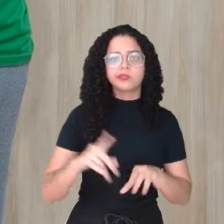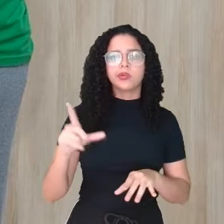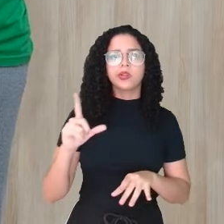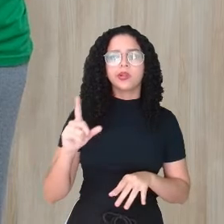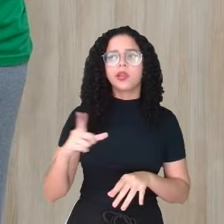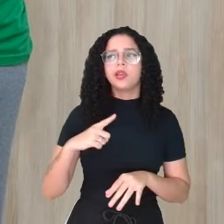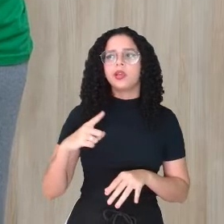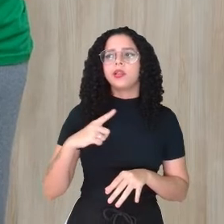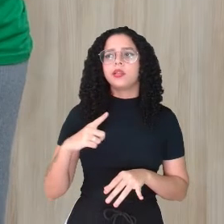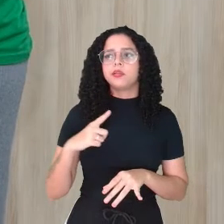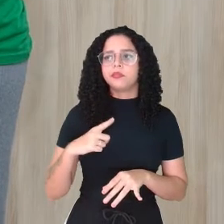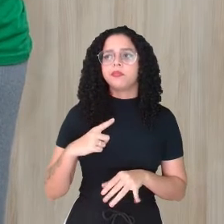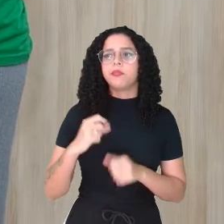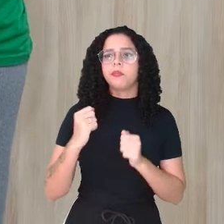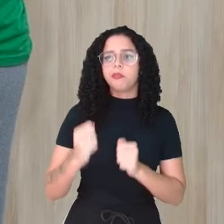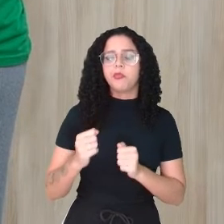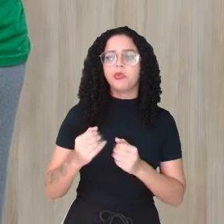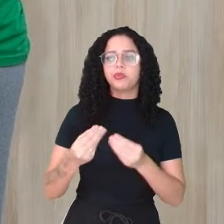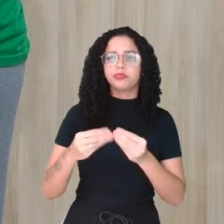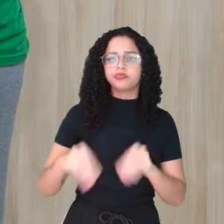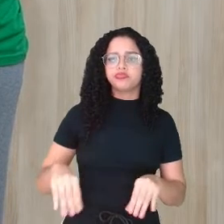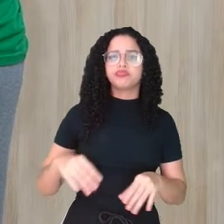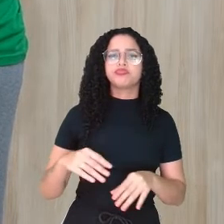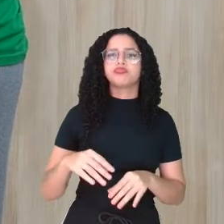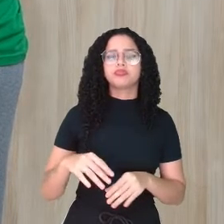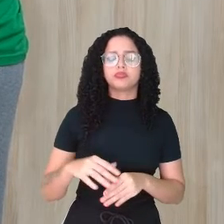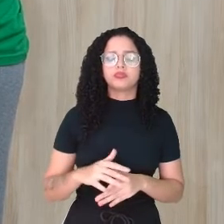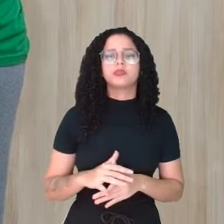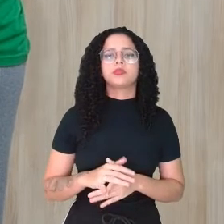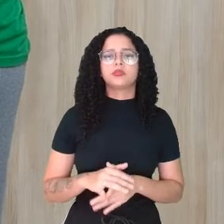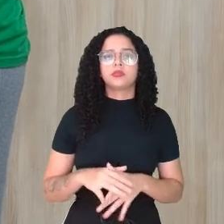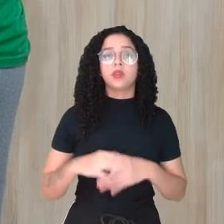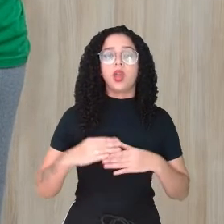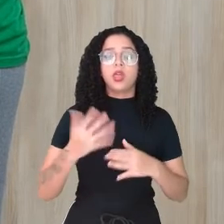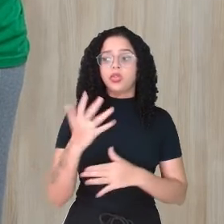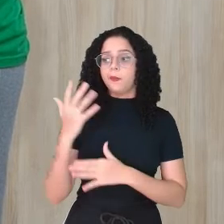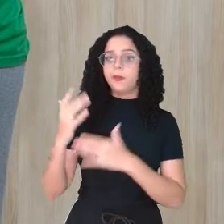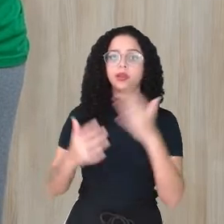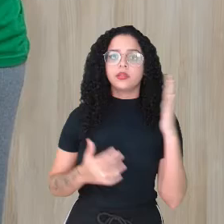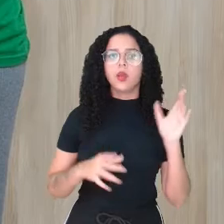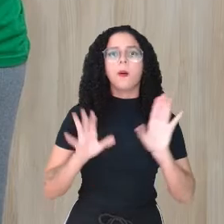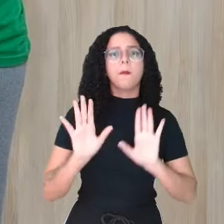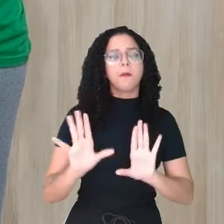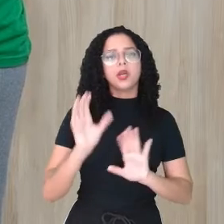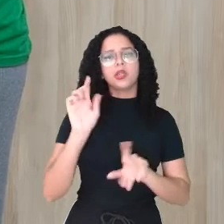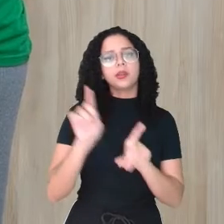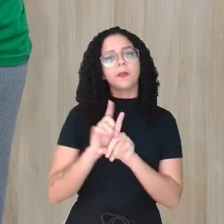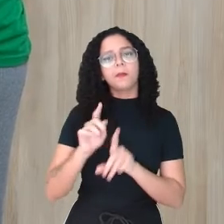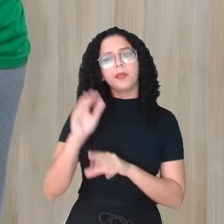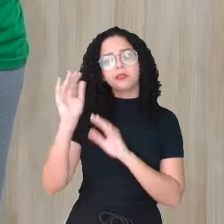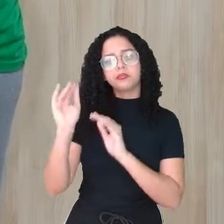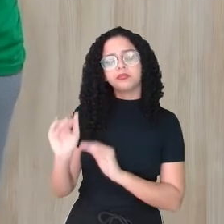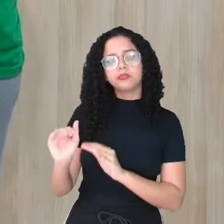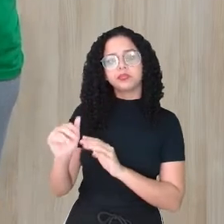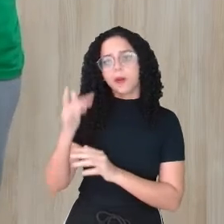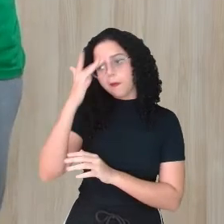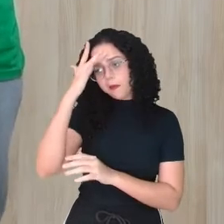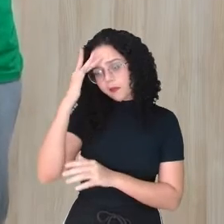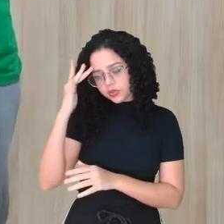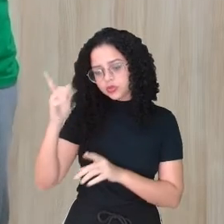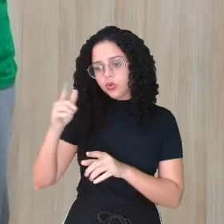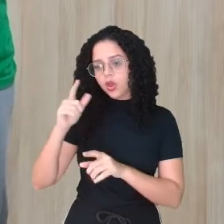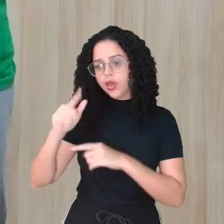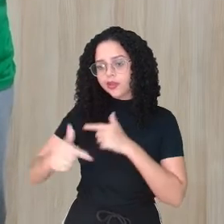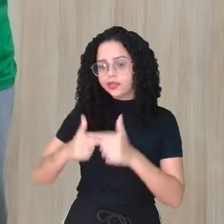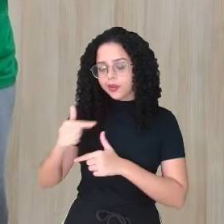tantos danos, né? Não só a essa questão ambiental, mas também aquele pequeno agricultor. A gente já trabalhou aqui, falou sobre